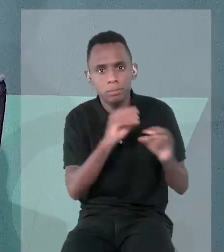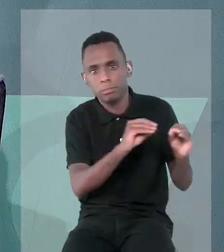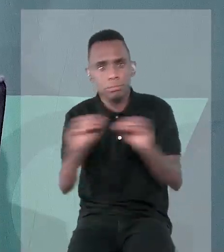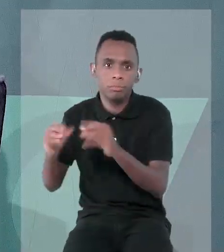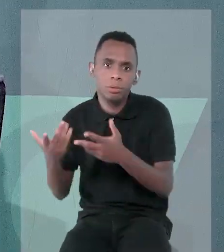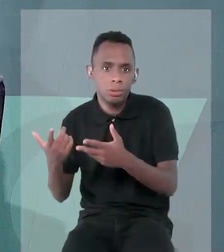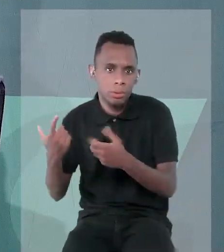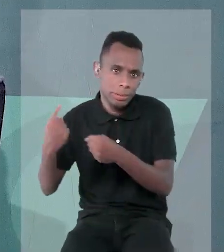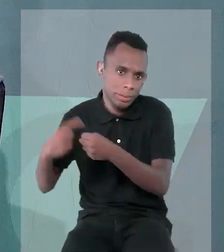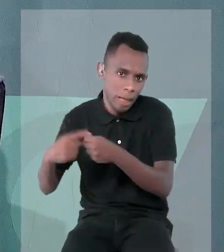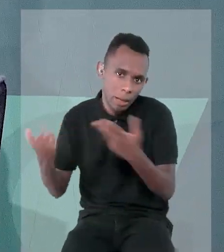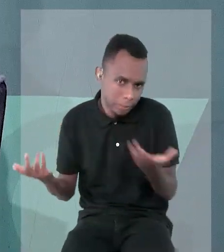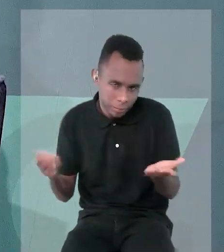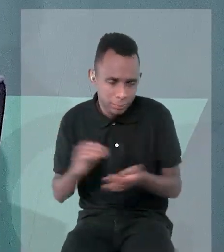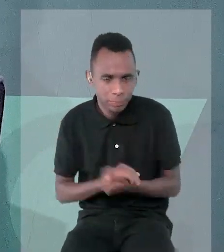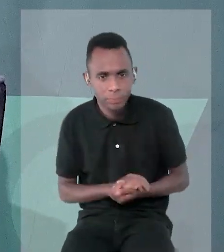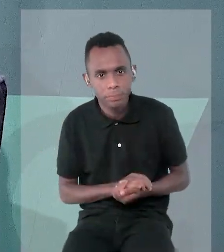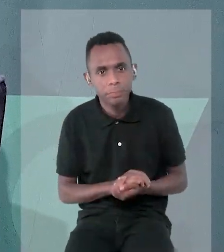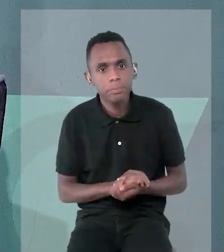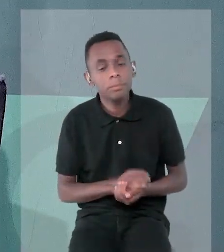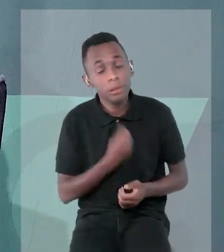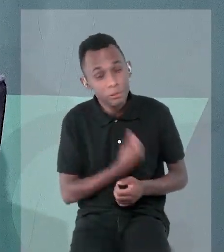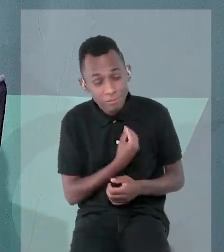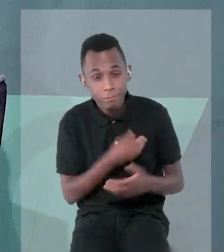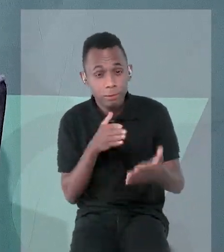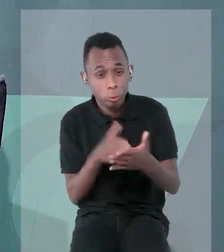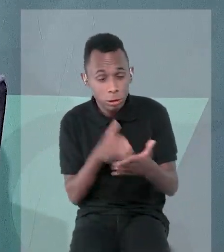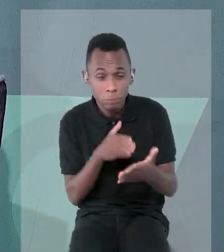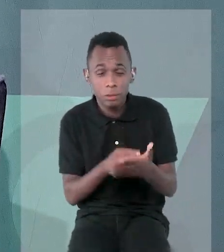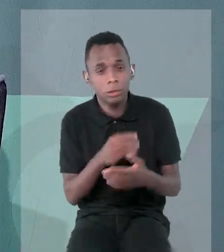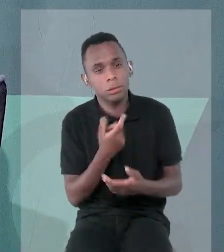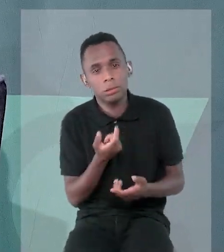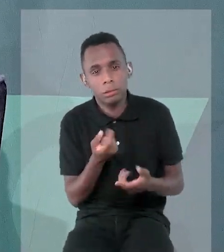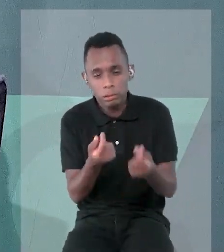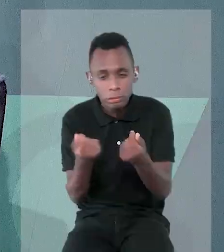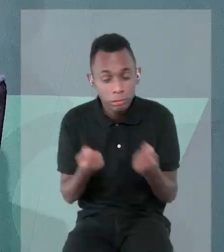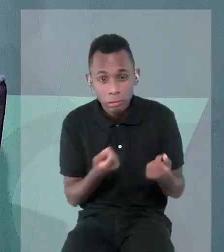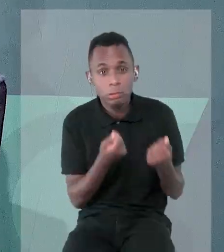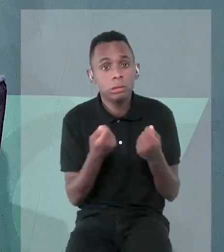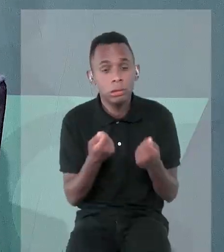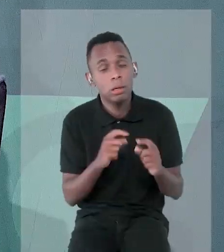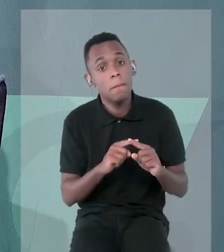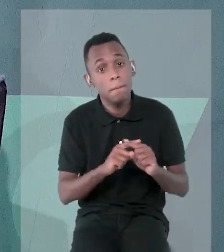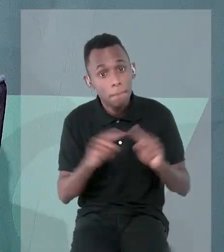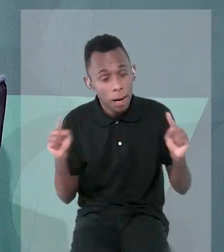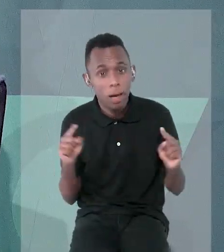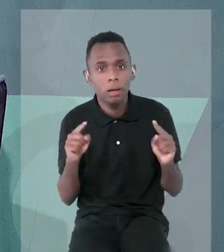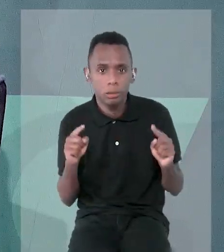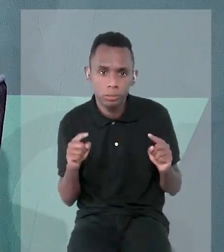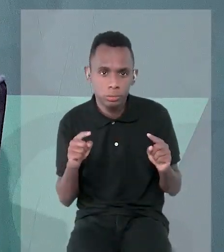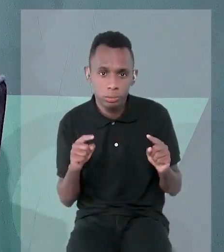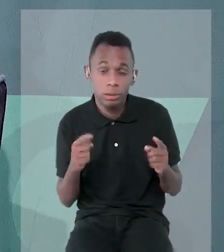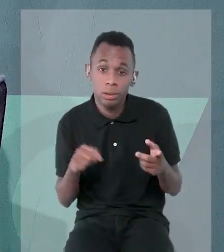grande cidade, catástrofe. Eles vivem, né, no limite financeiro deles já, mas de repente, então eles são